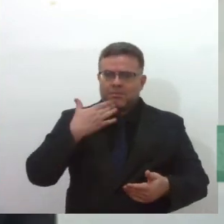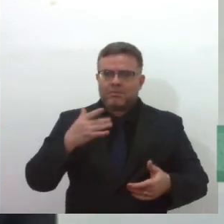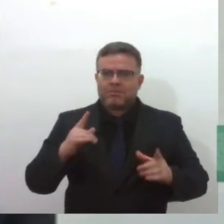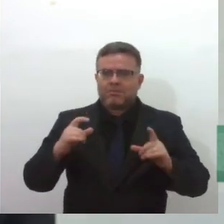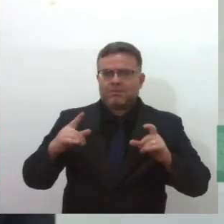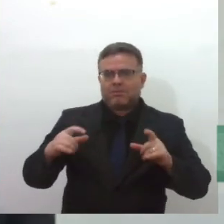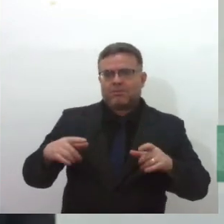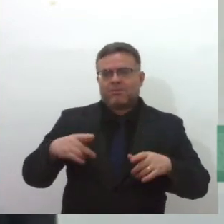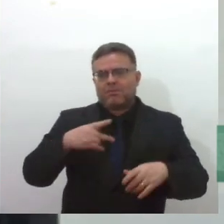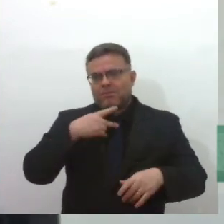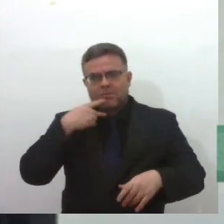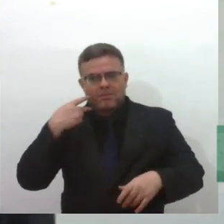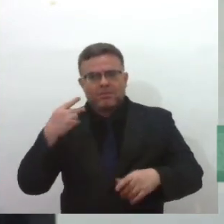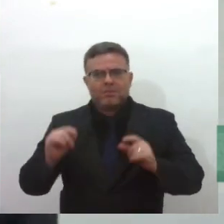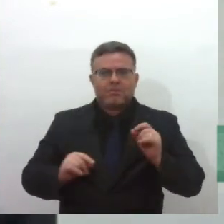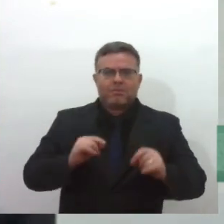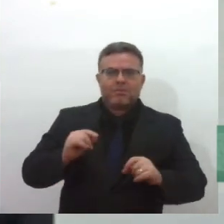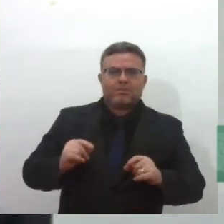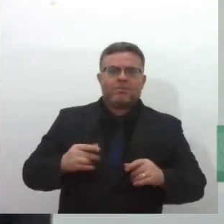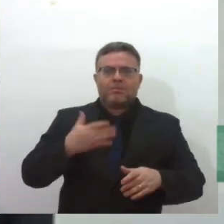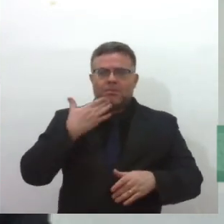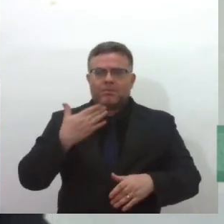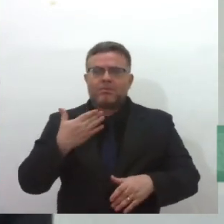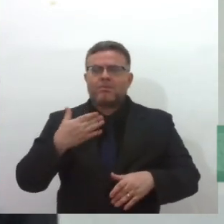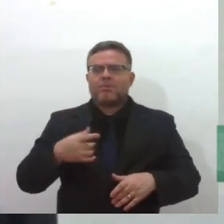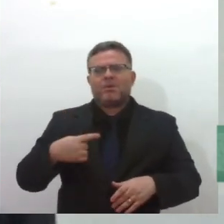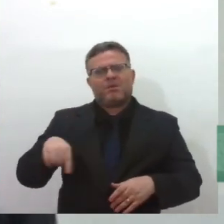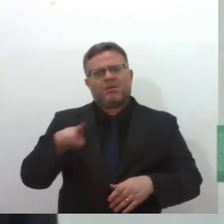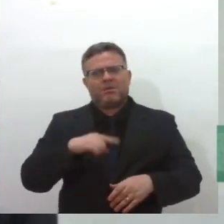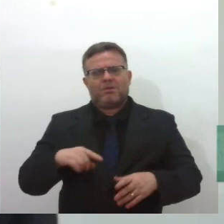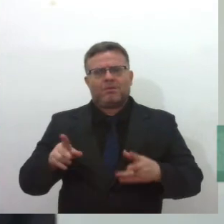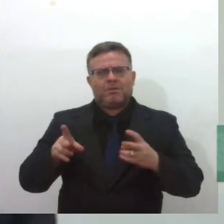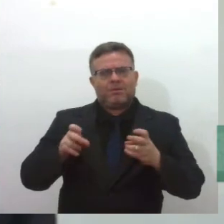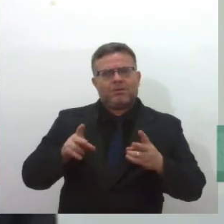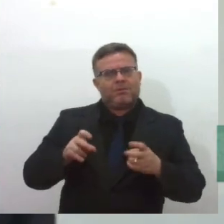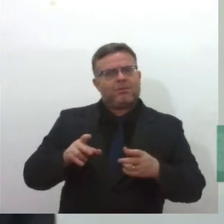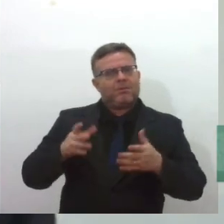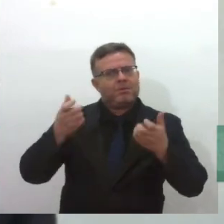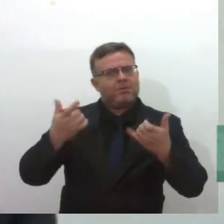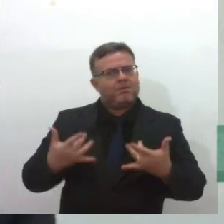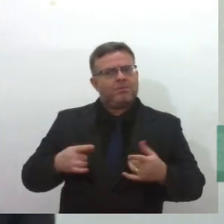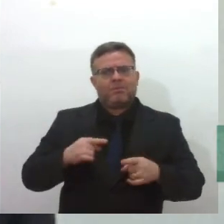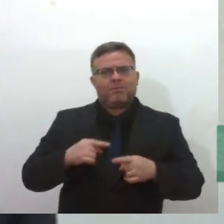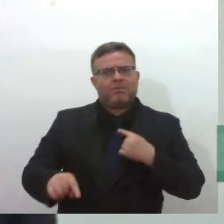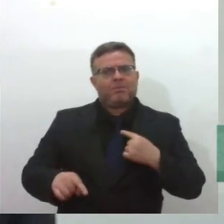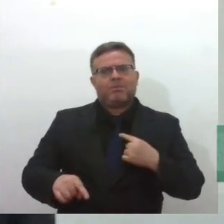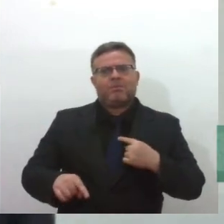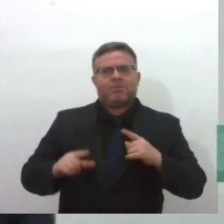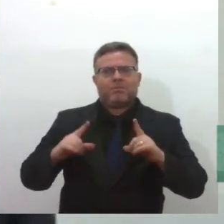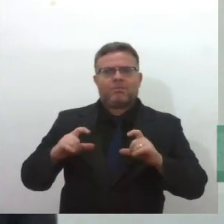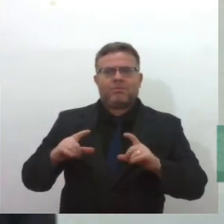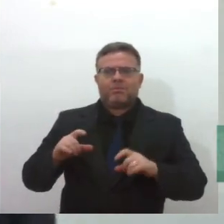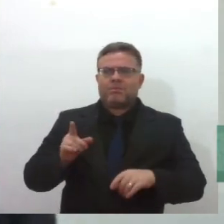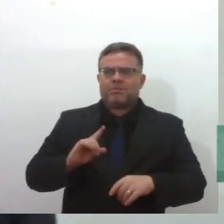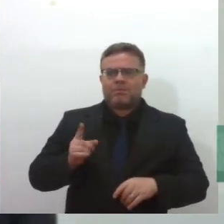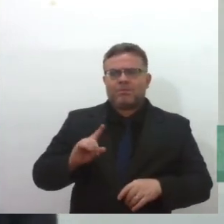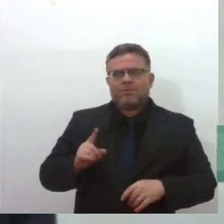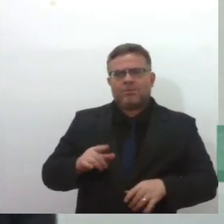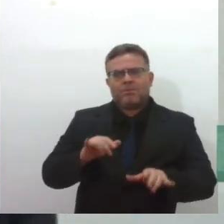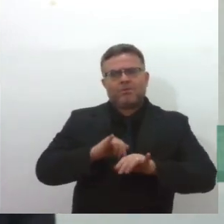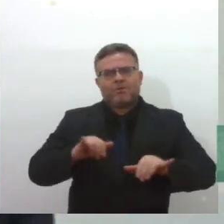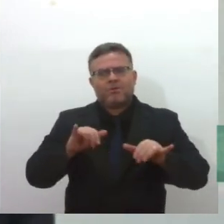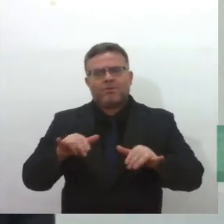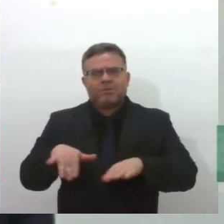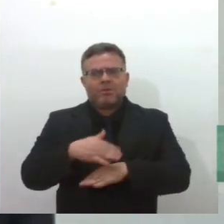cueca e vai pedindo, sabe? E você tem que explicar ao seu filho que ele não pode tirar foto dele, informar o endereço